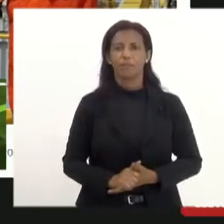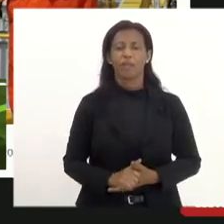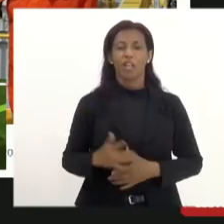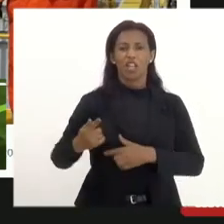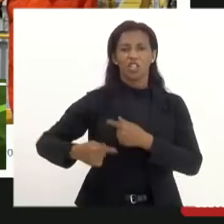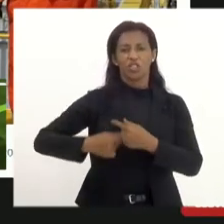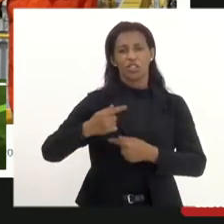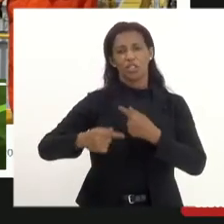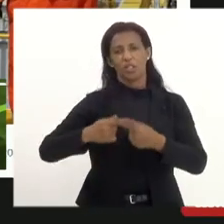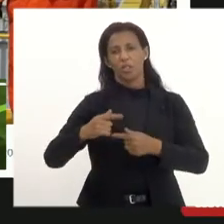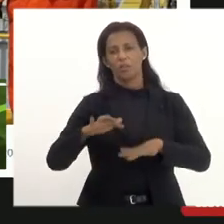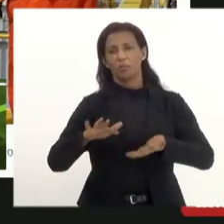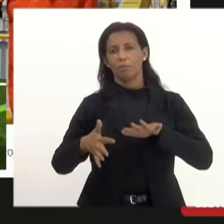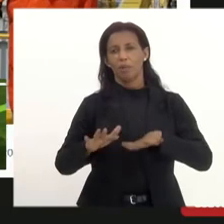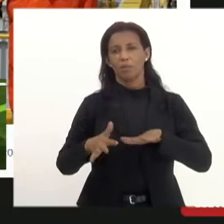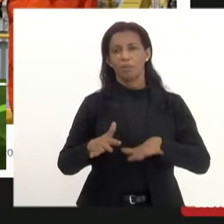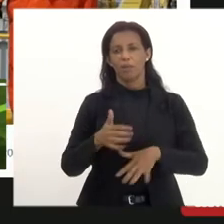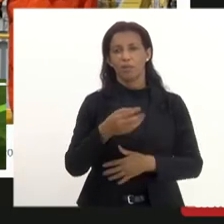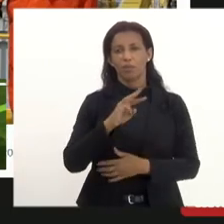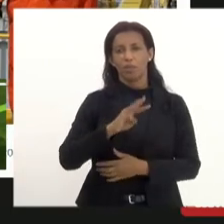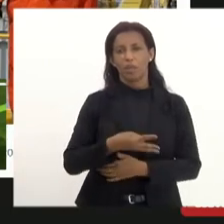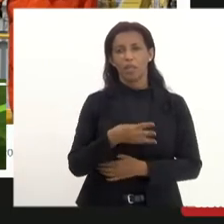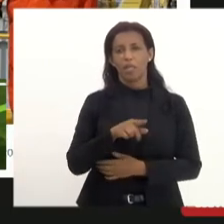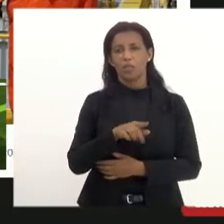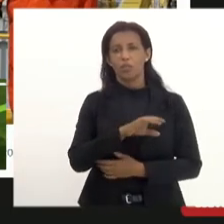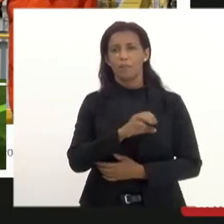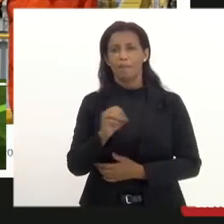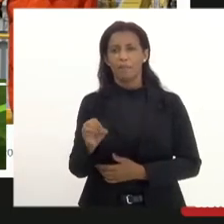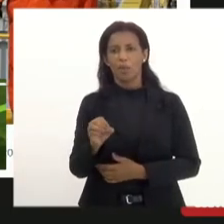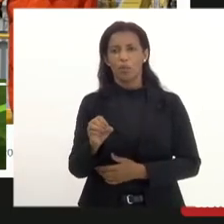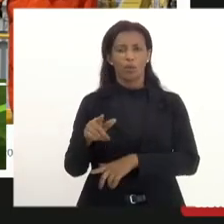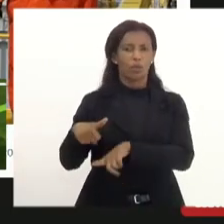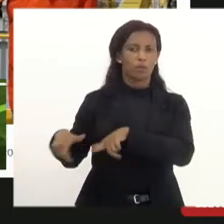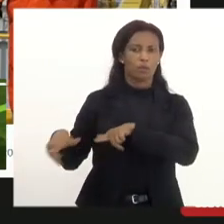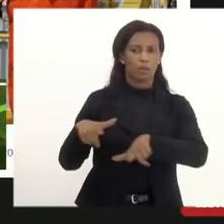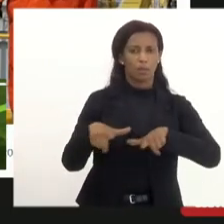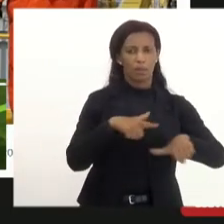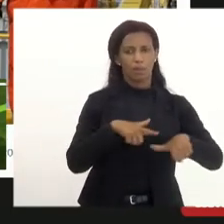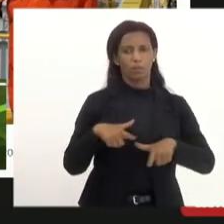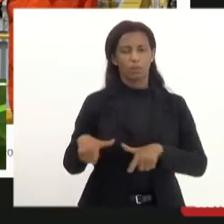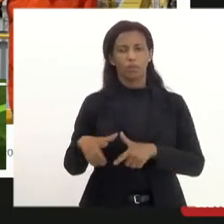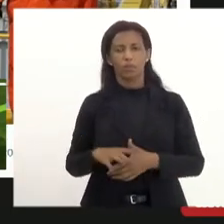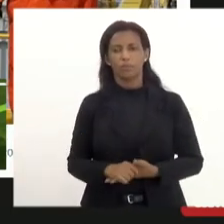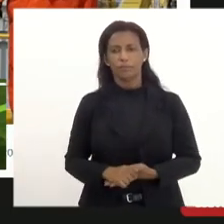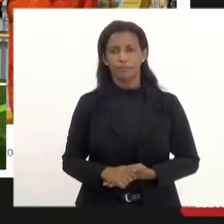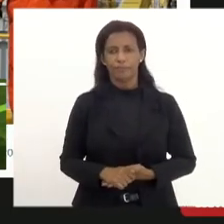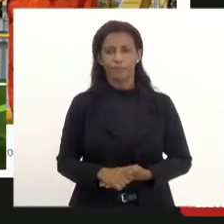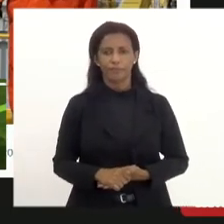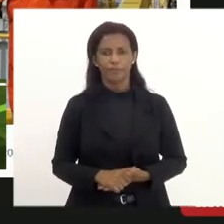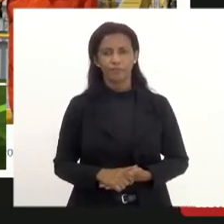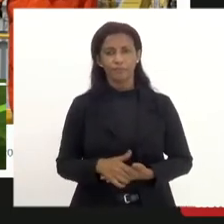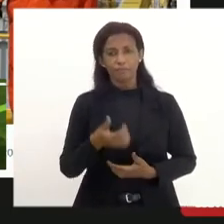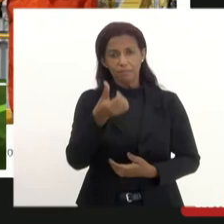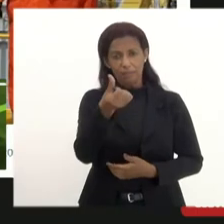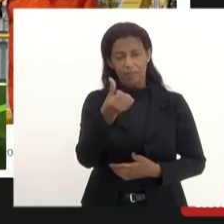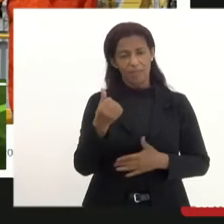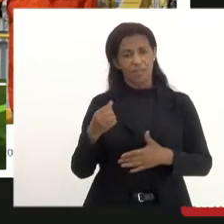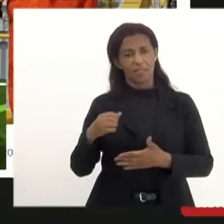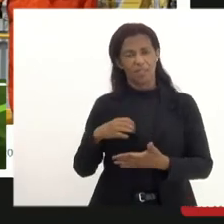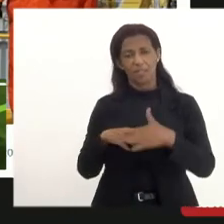gerando aí, nós temos cerca de 3.200 colaboradores nessas 6